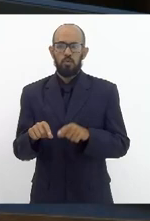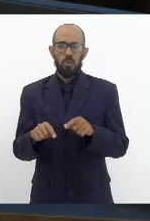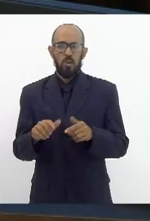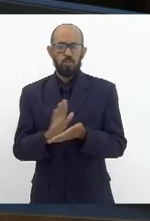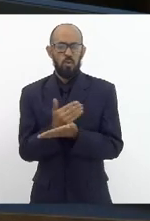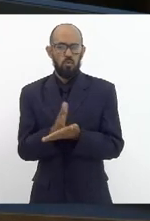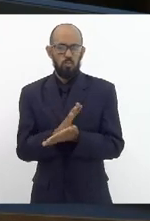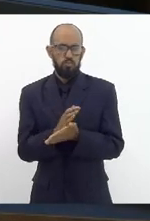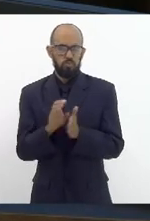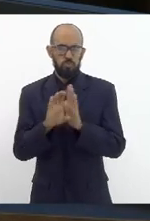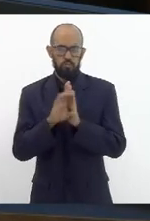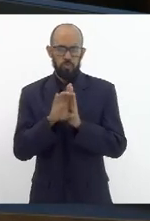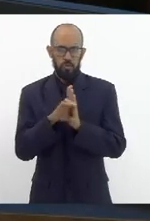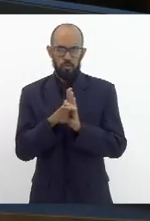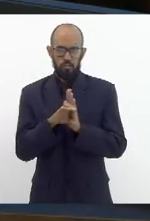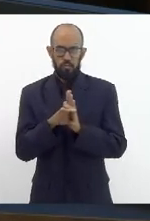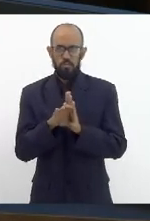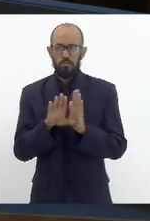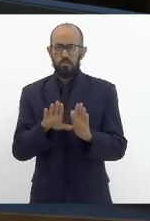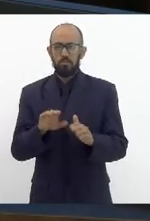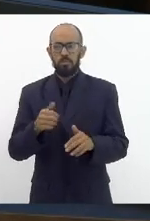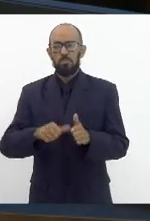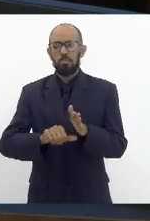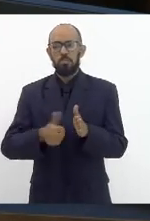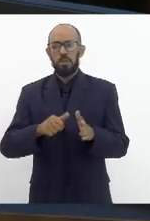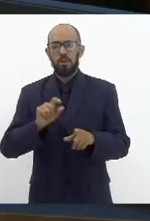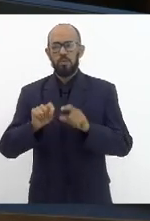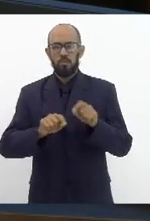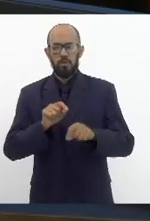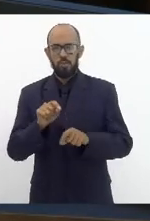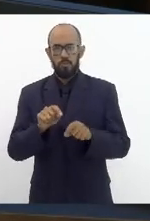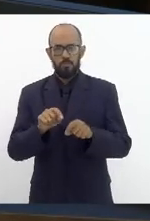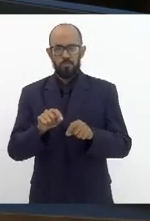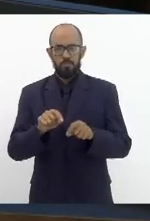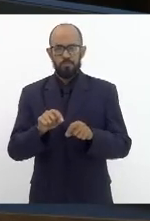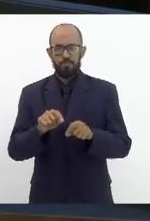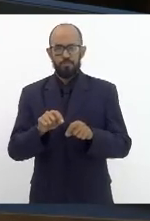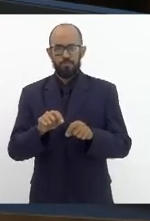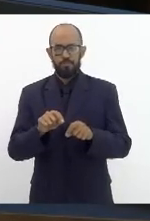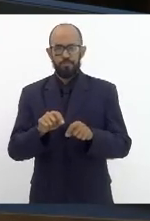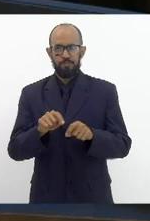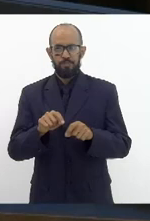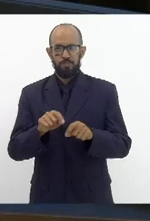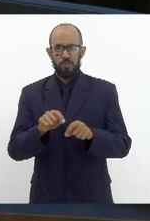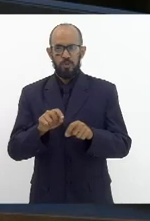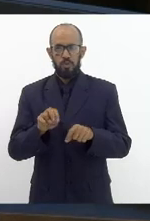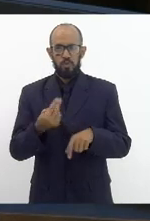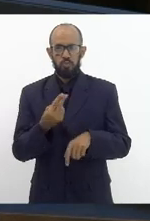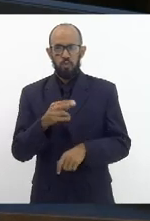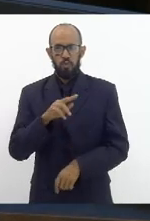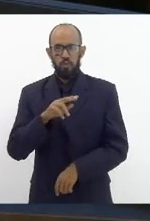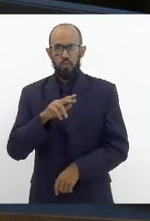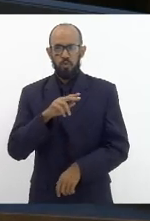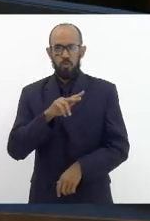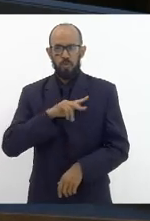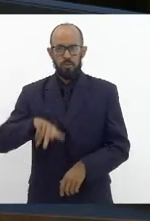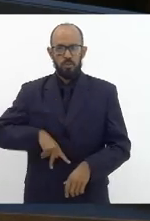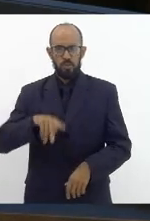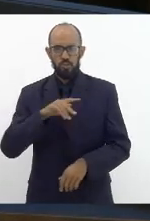não. A primeira delas, eu sou presidente da Comissão de Servidores